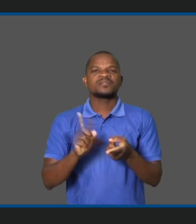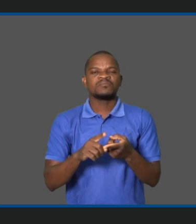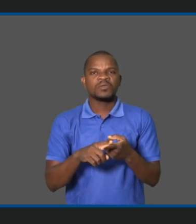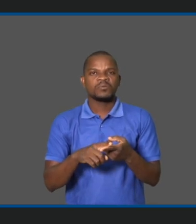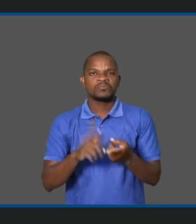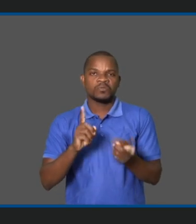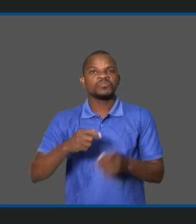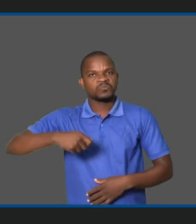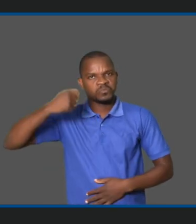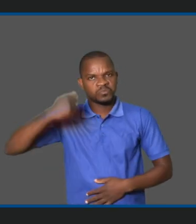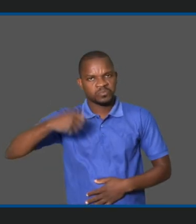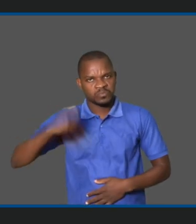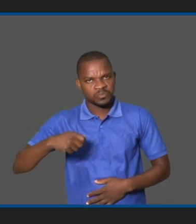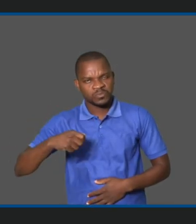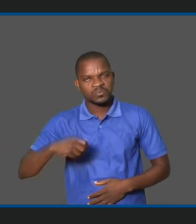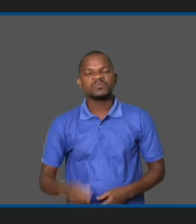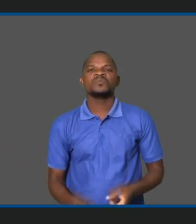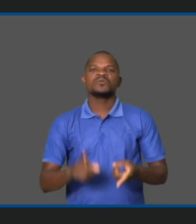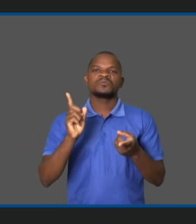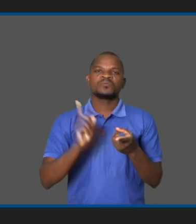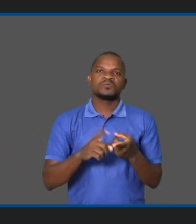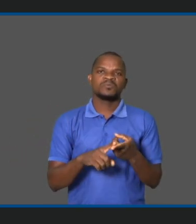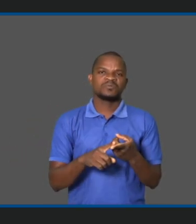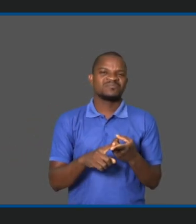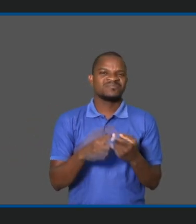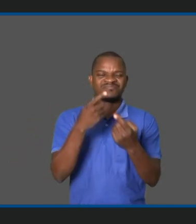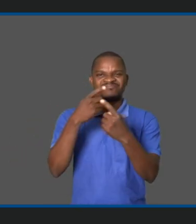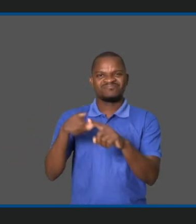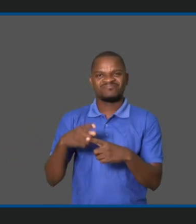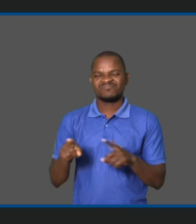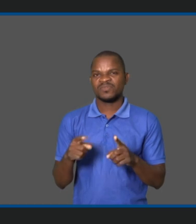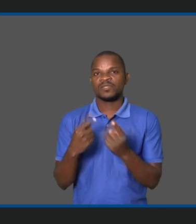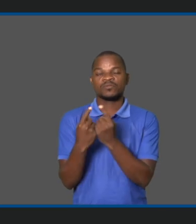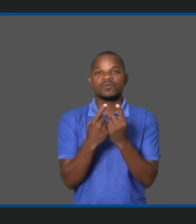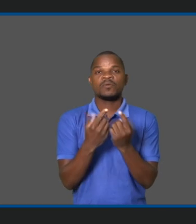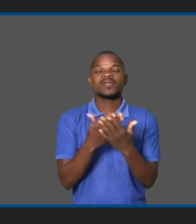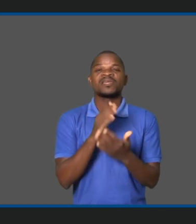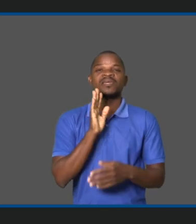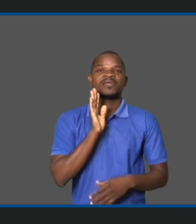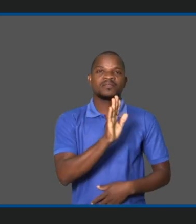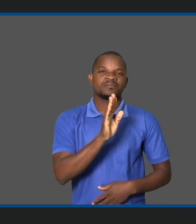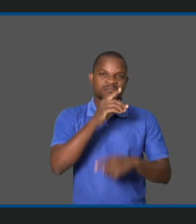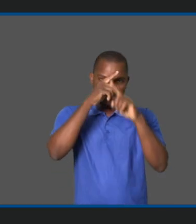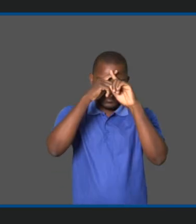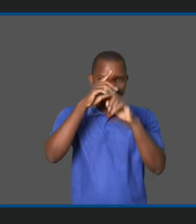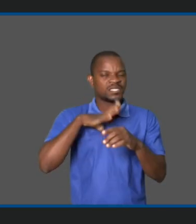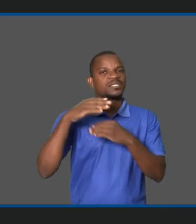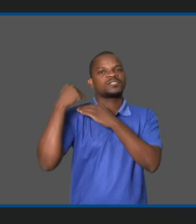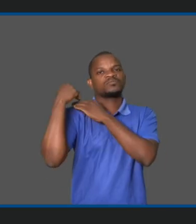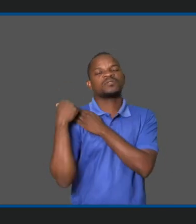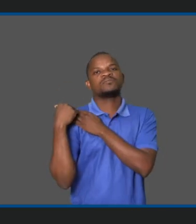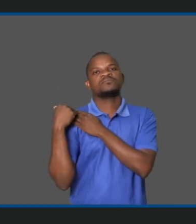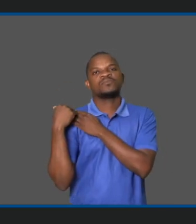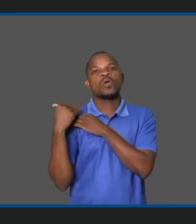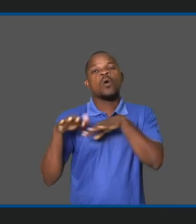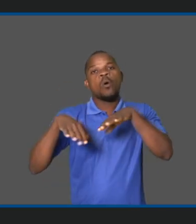cíveis, do ponto de vista de responsabilização ou indemnização por danos que ele causou, causando desde